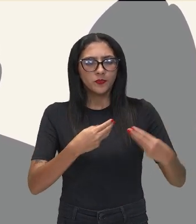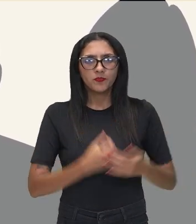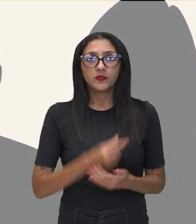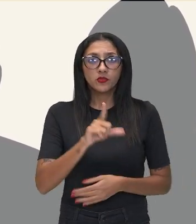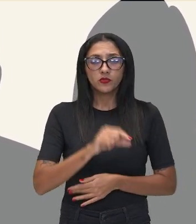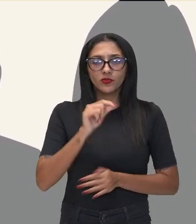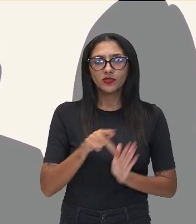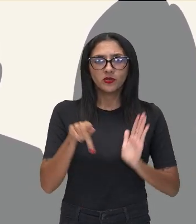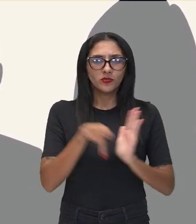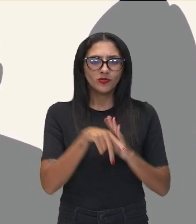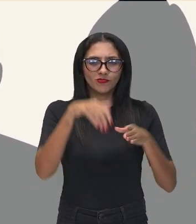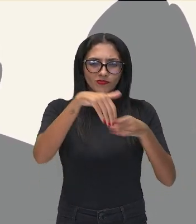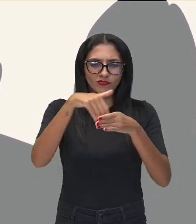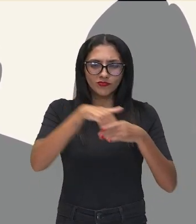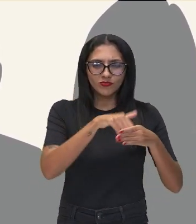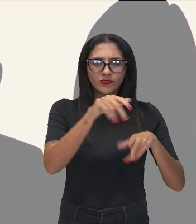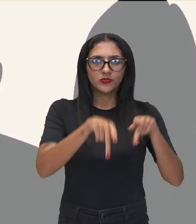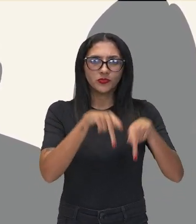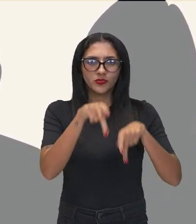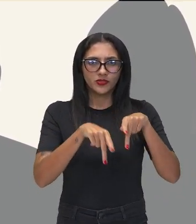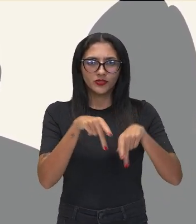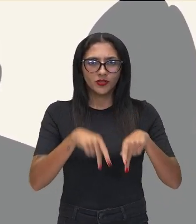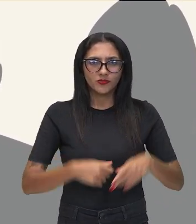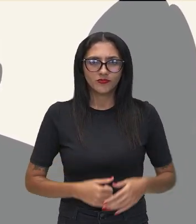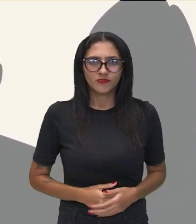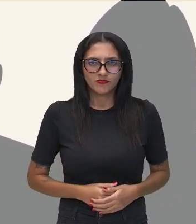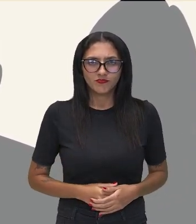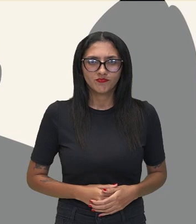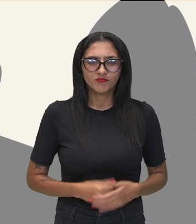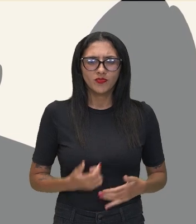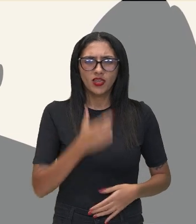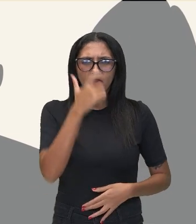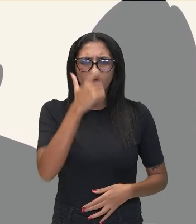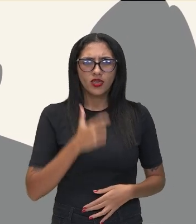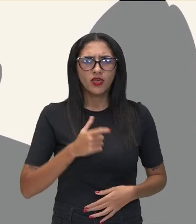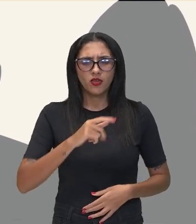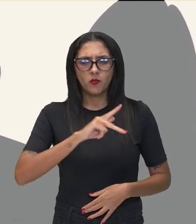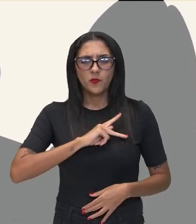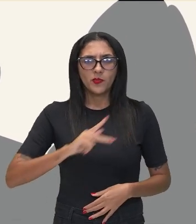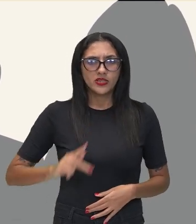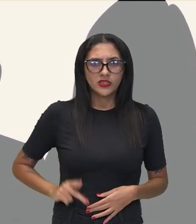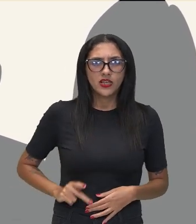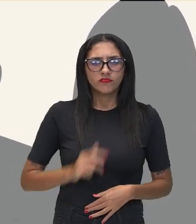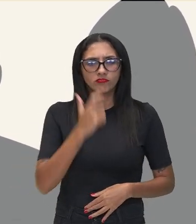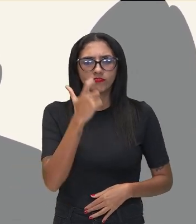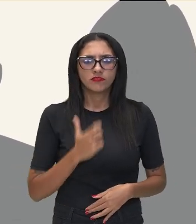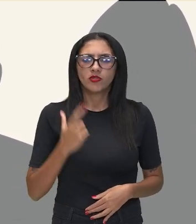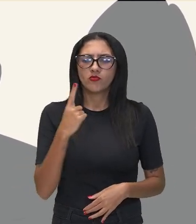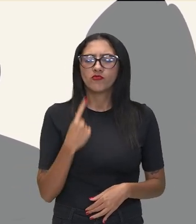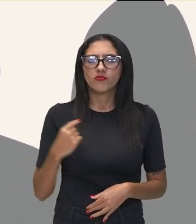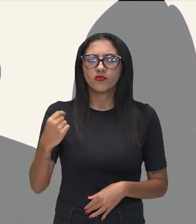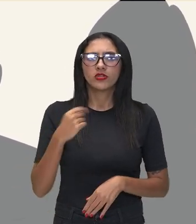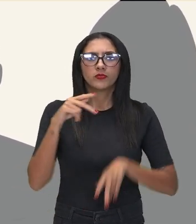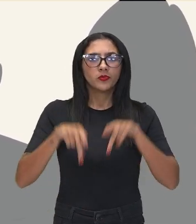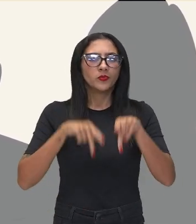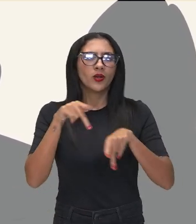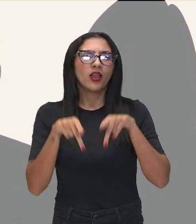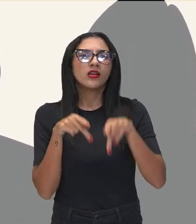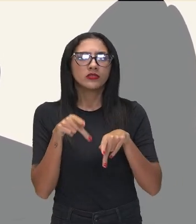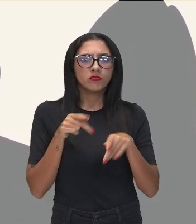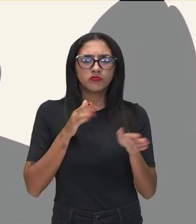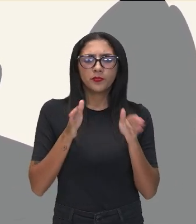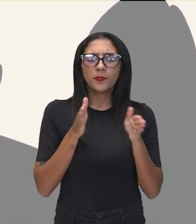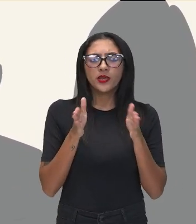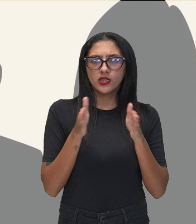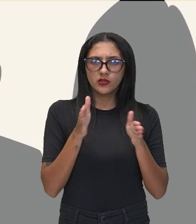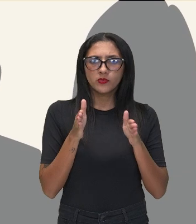através de eleições. Olá, eu sou o presidente. Fui eleito pelo povo para governar por um período